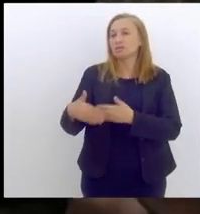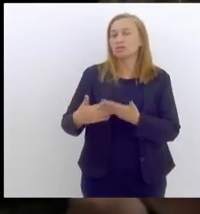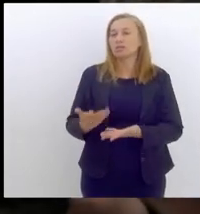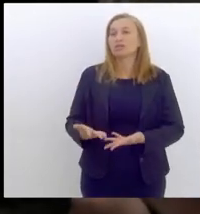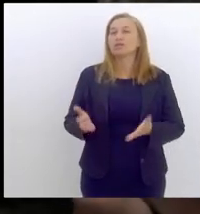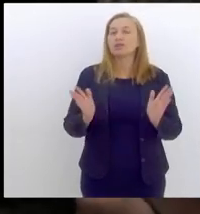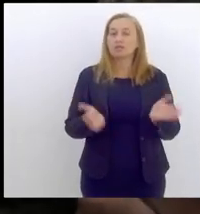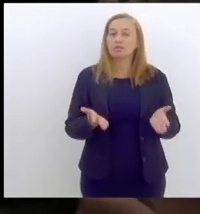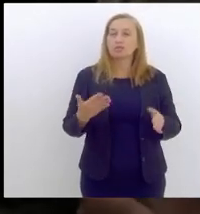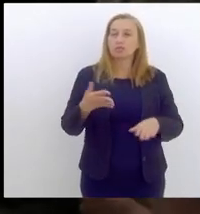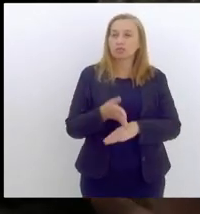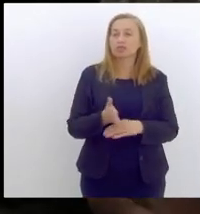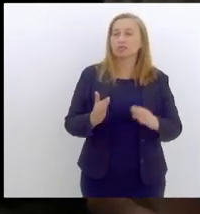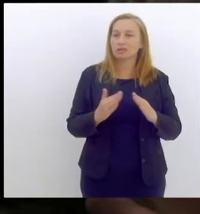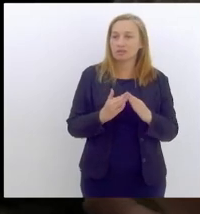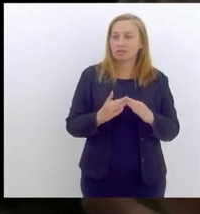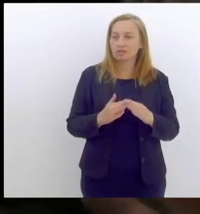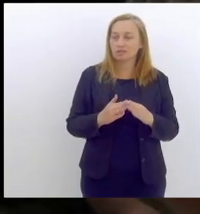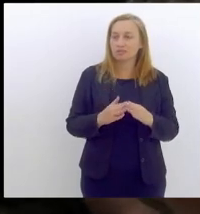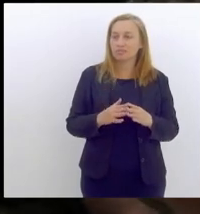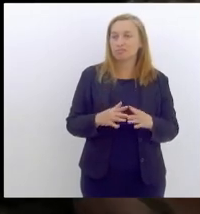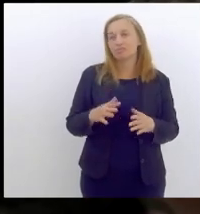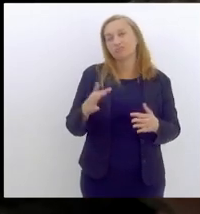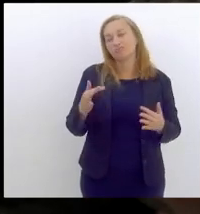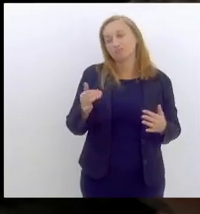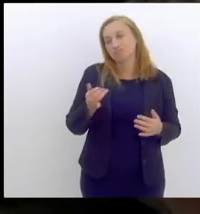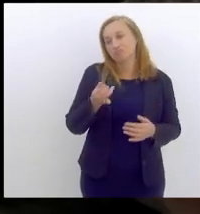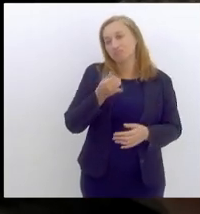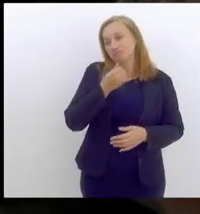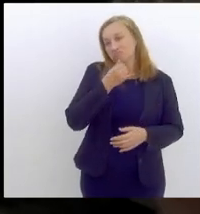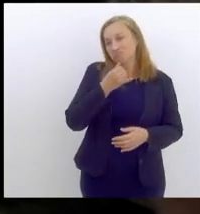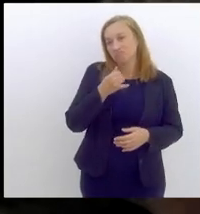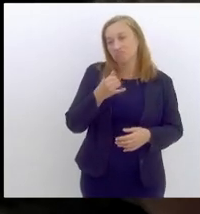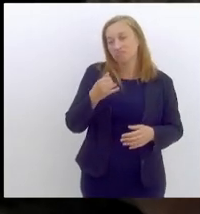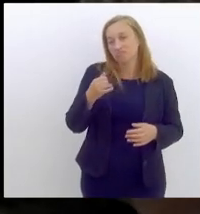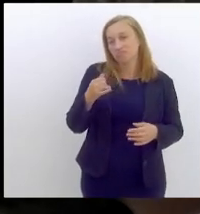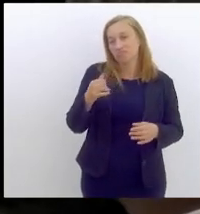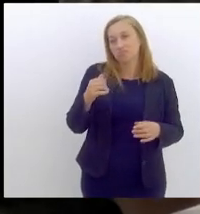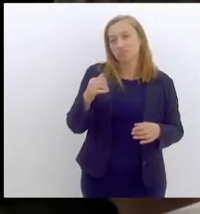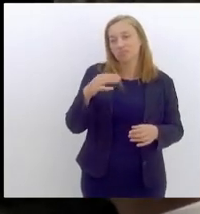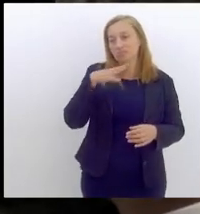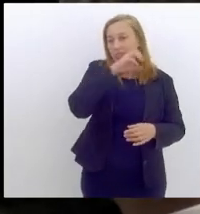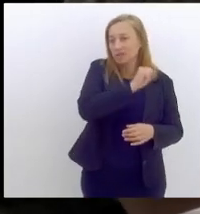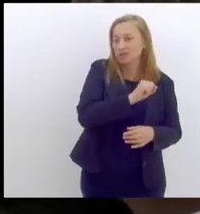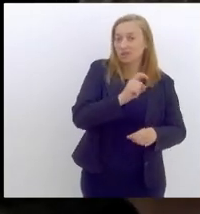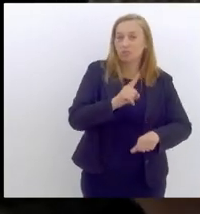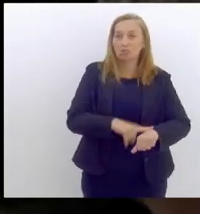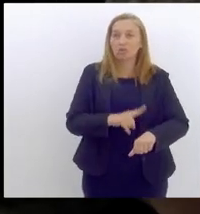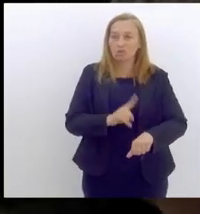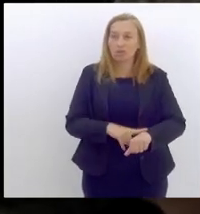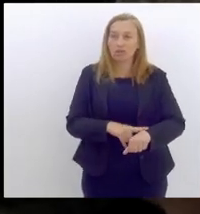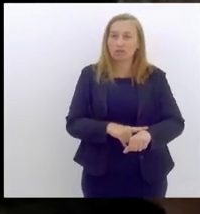chegar nessa casa, me doeu muito perceber que o momento que a gente tinha de prestar contas